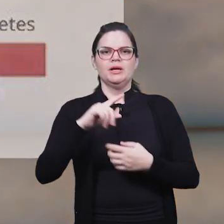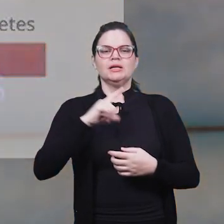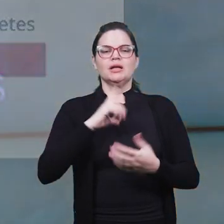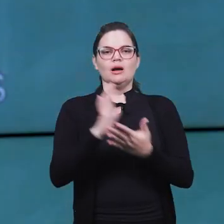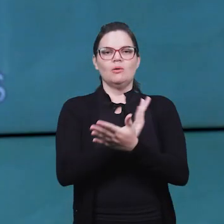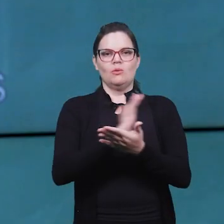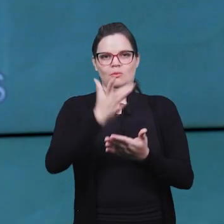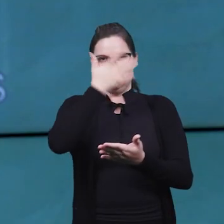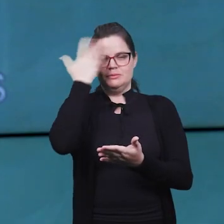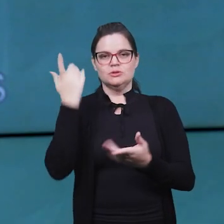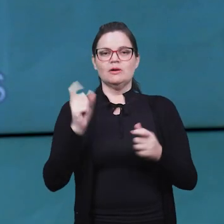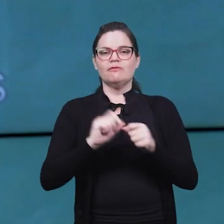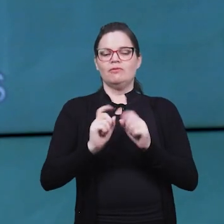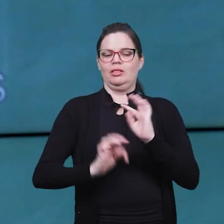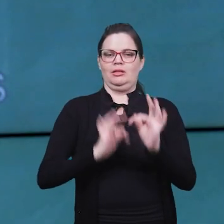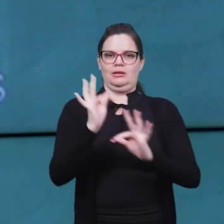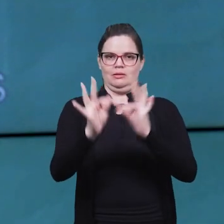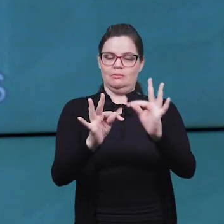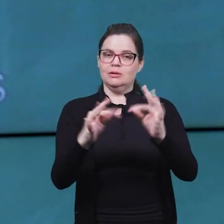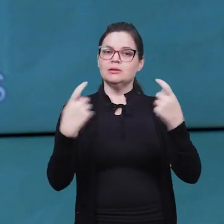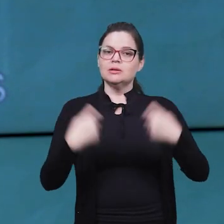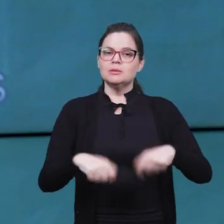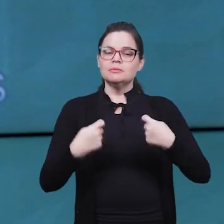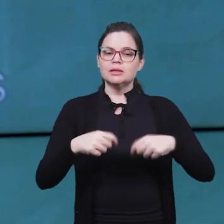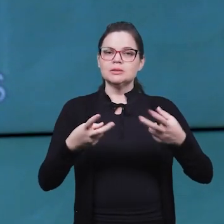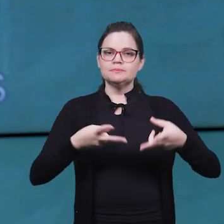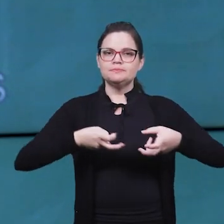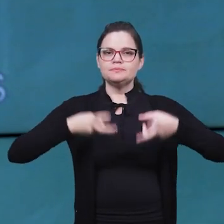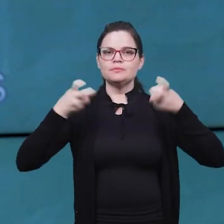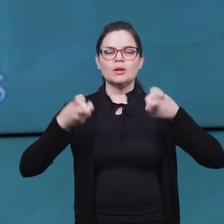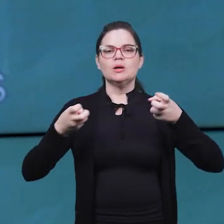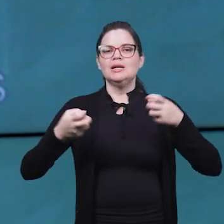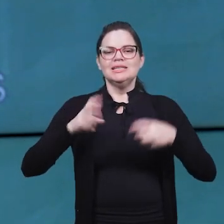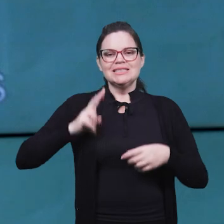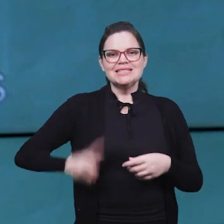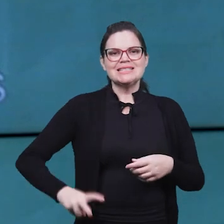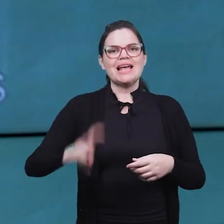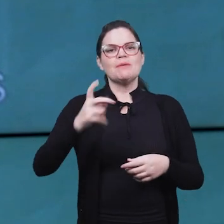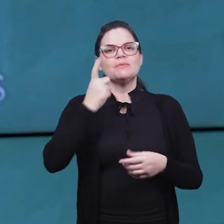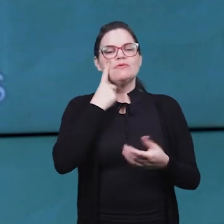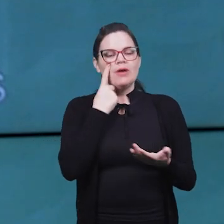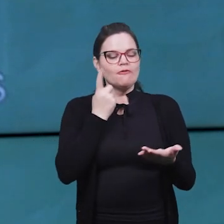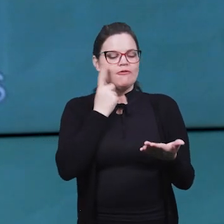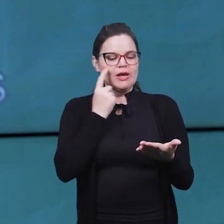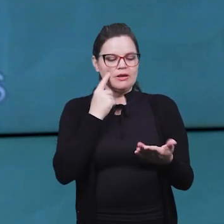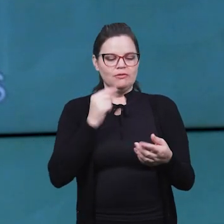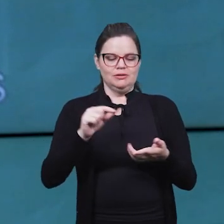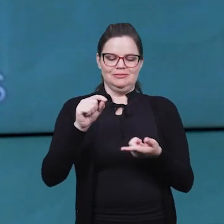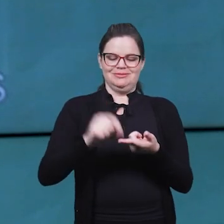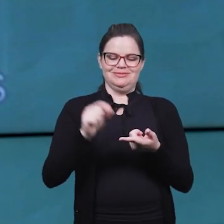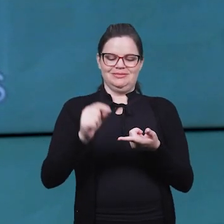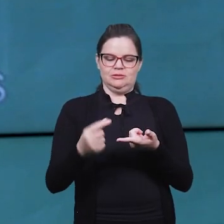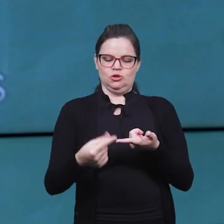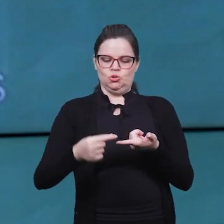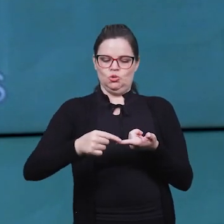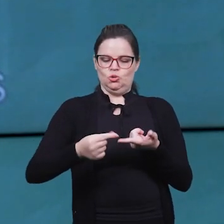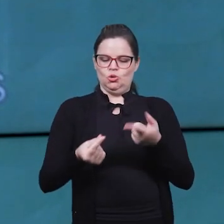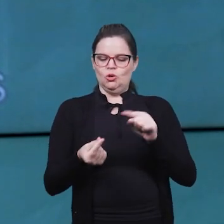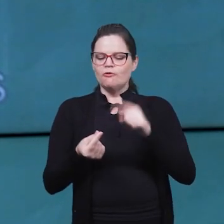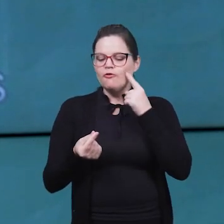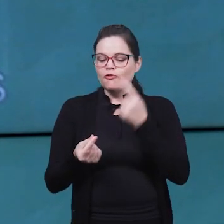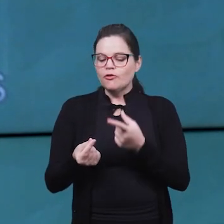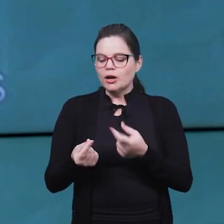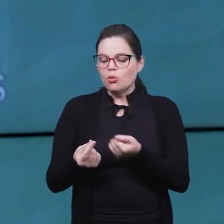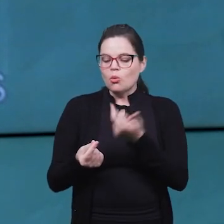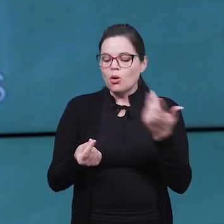2, precisam estar atentas ao seu nível de glicemia ao longo do dia, até para ajustarem as quantidades